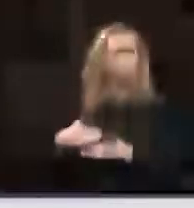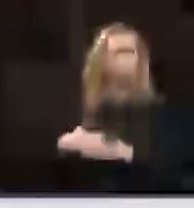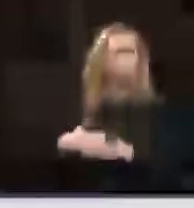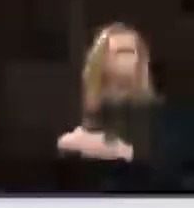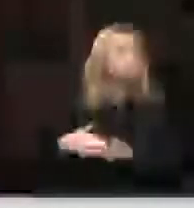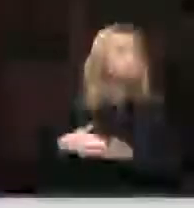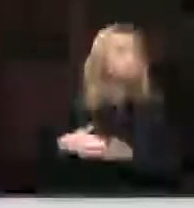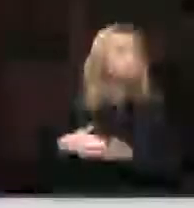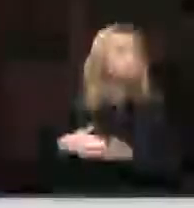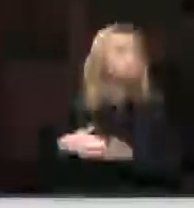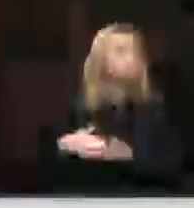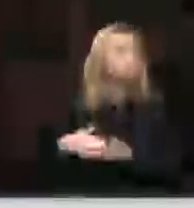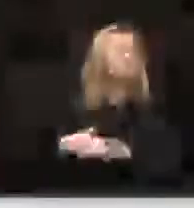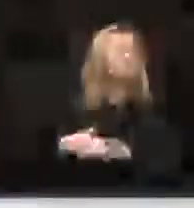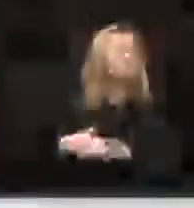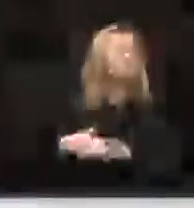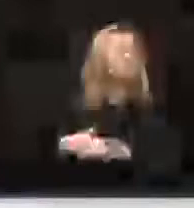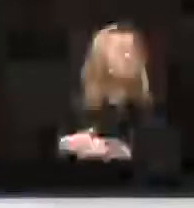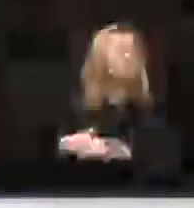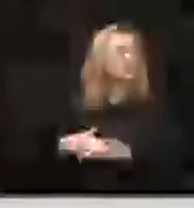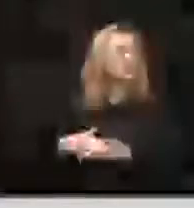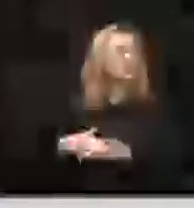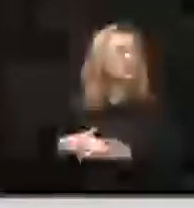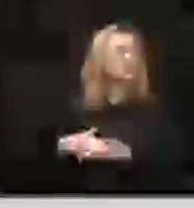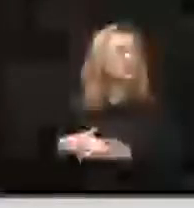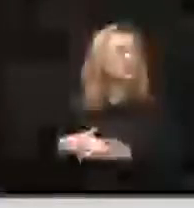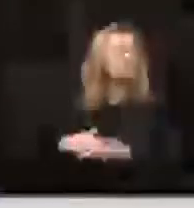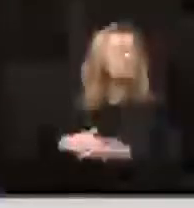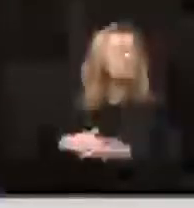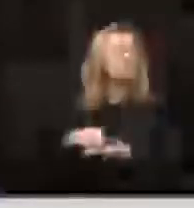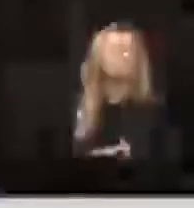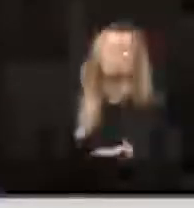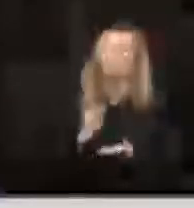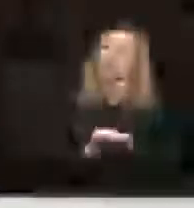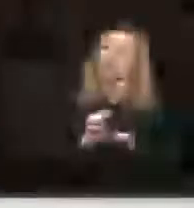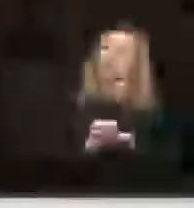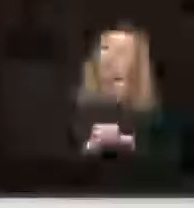especialmente em relação ao cumprimento da Constituição.